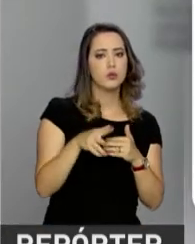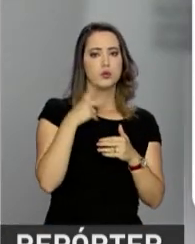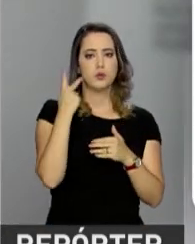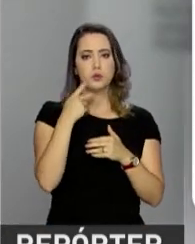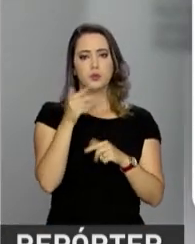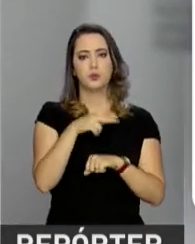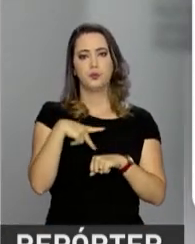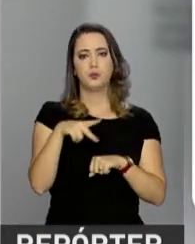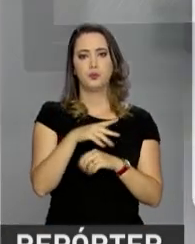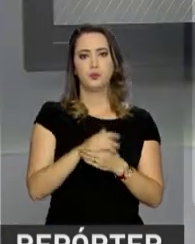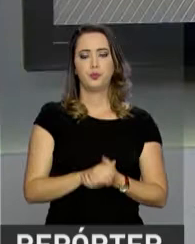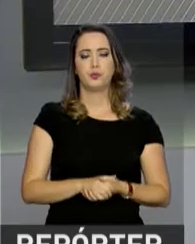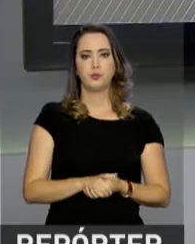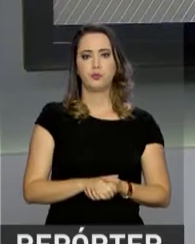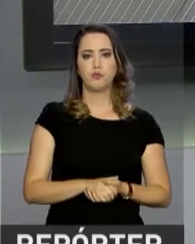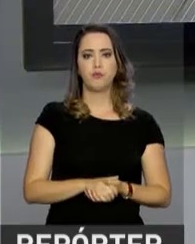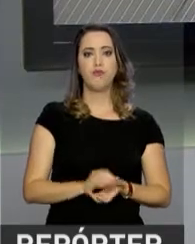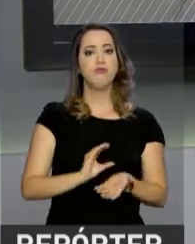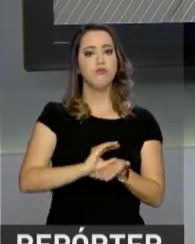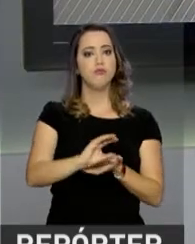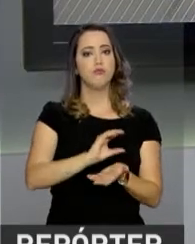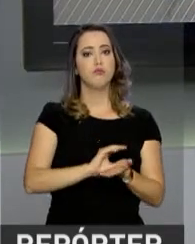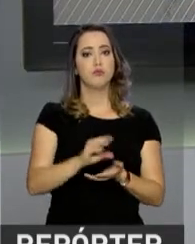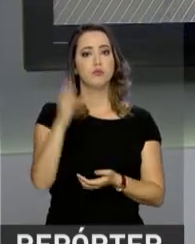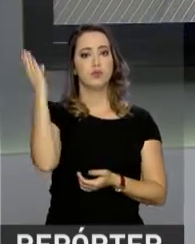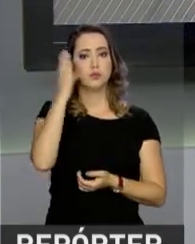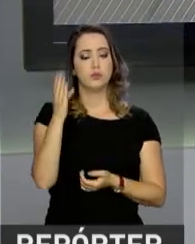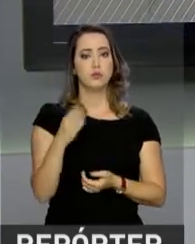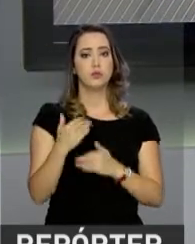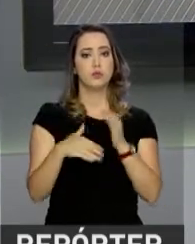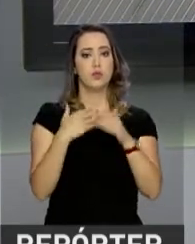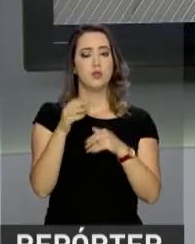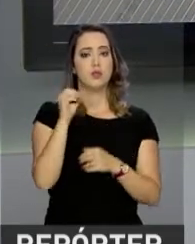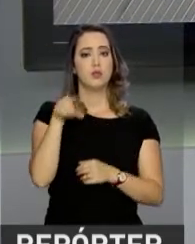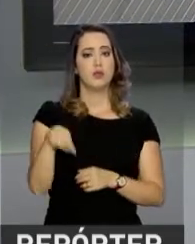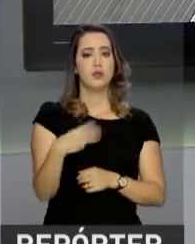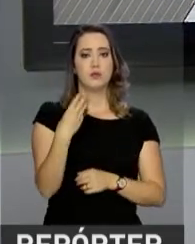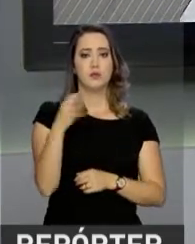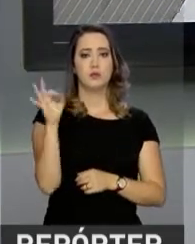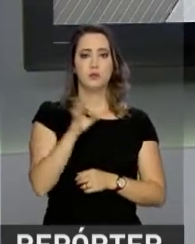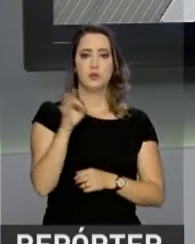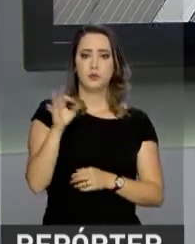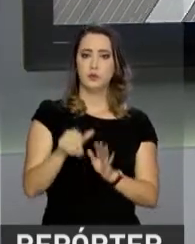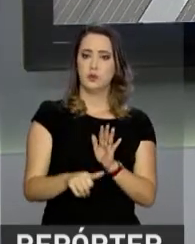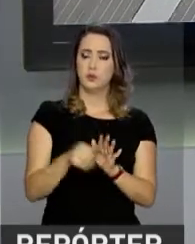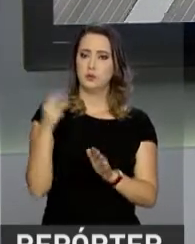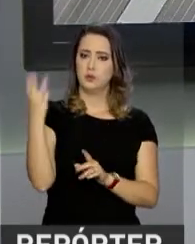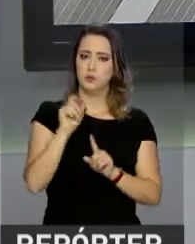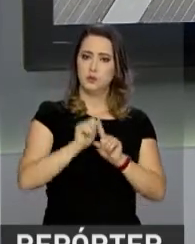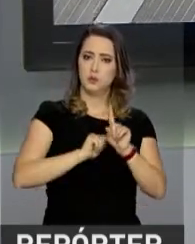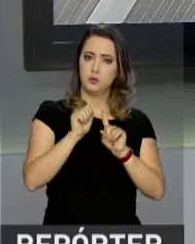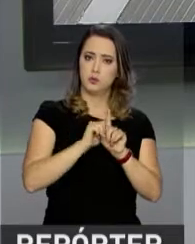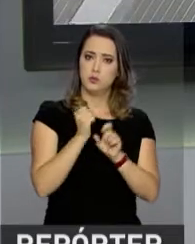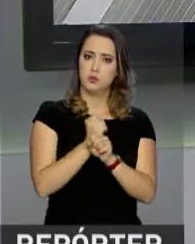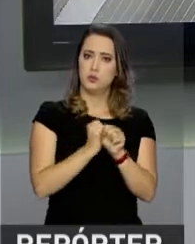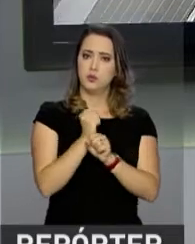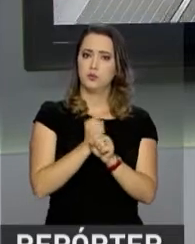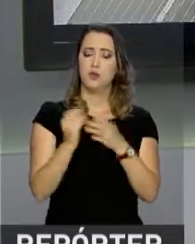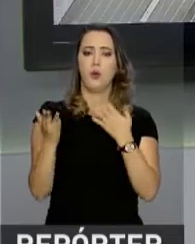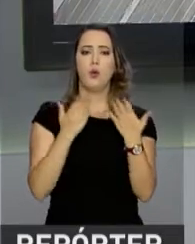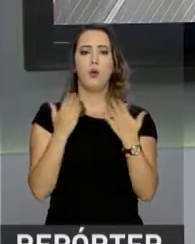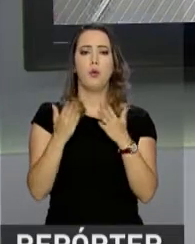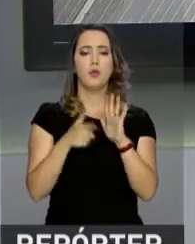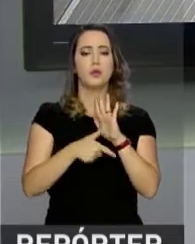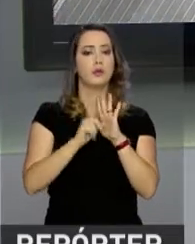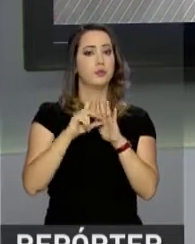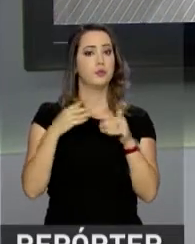país os investimentos no brasil cresceram 0,3 por cento no primeiro trimestre do ano em relação ao